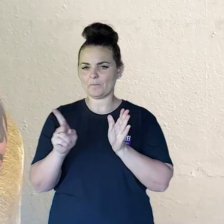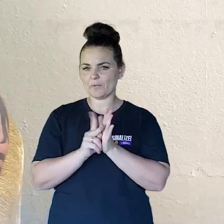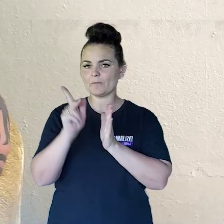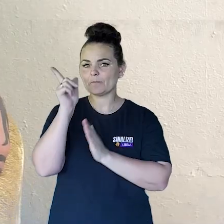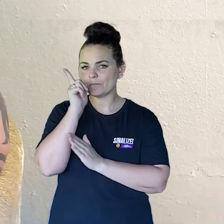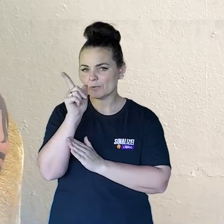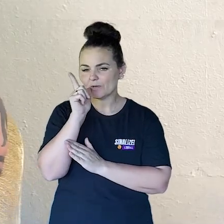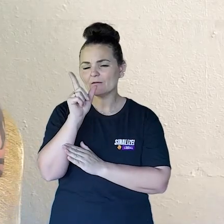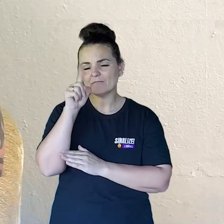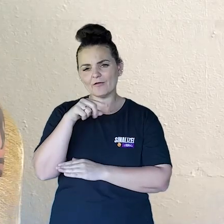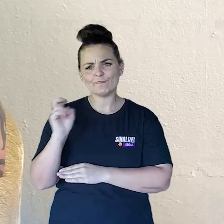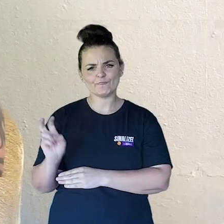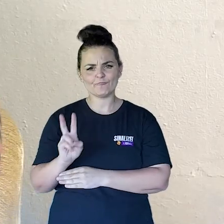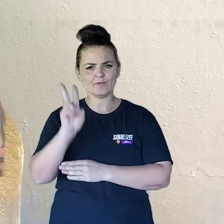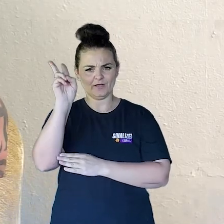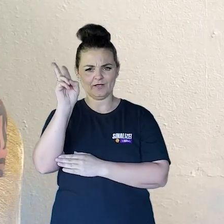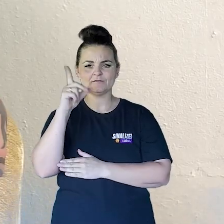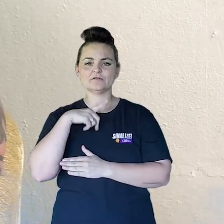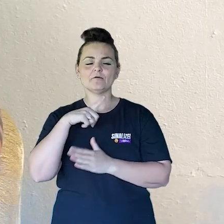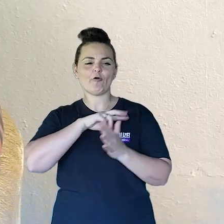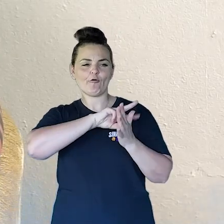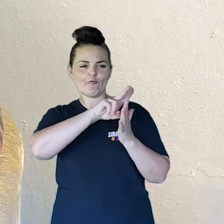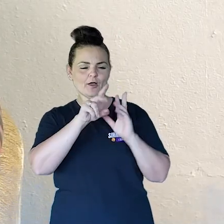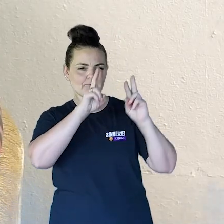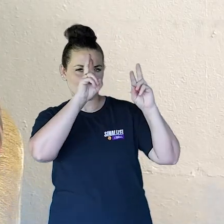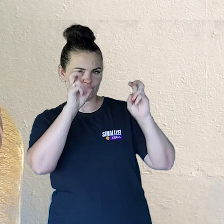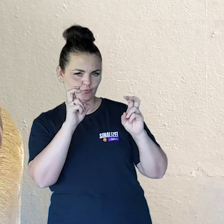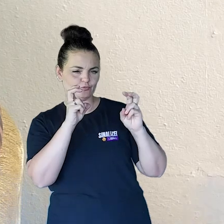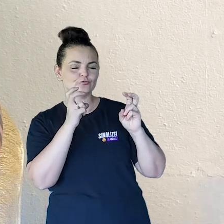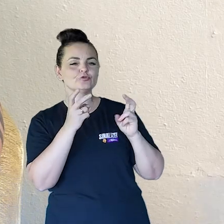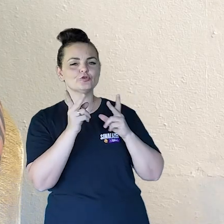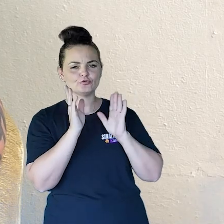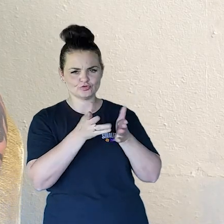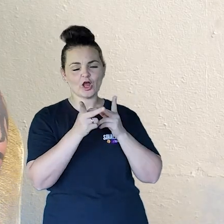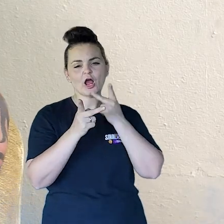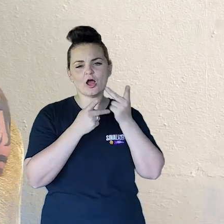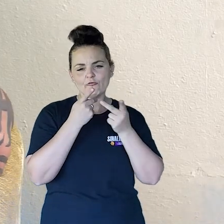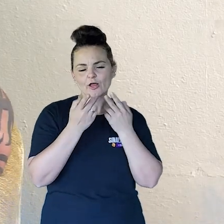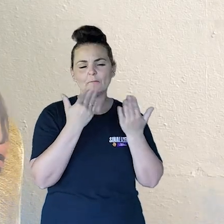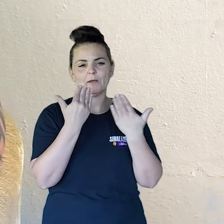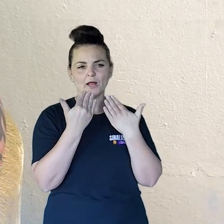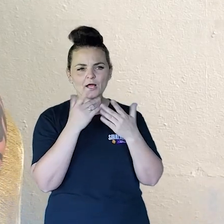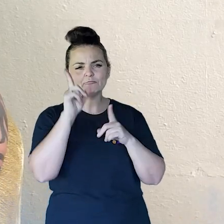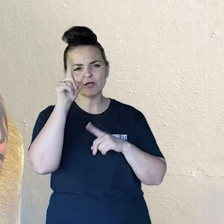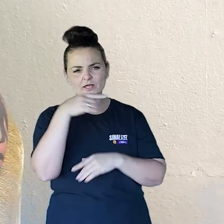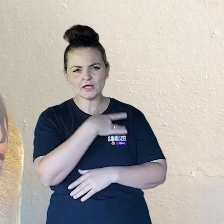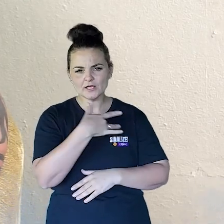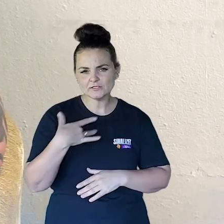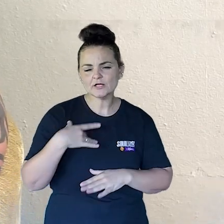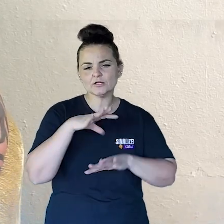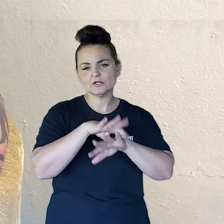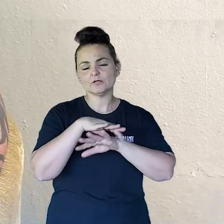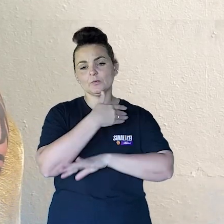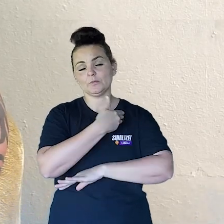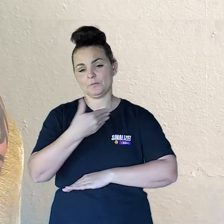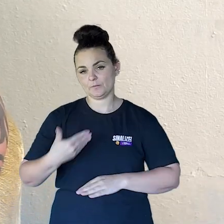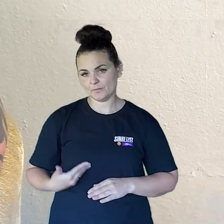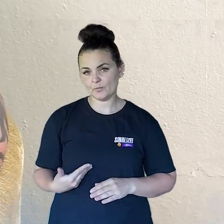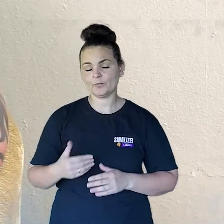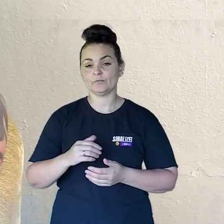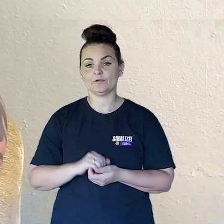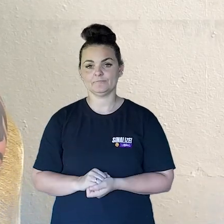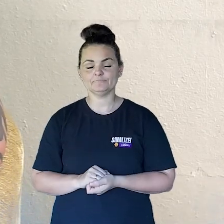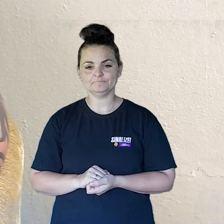válida, fora as outras que eu já comentei aqui com vocês durante o nosso bate-papo, né, de saúde, educação, segurança pública,